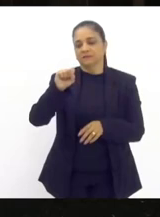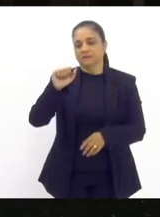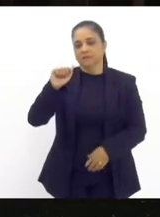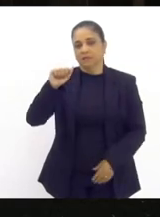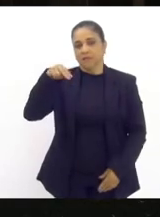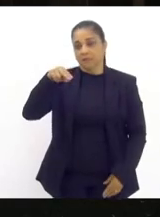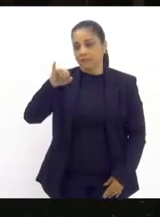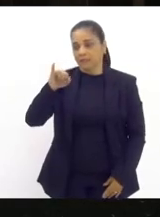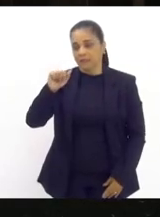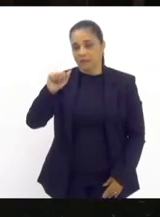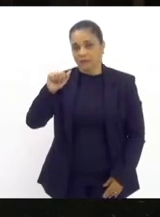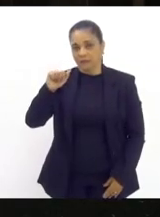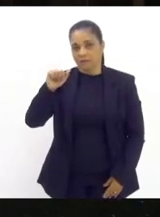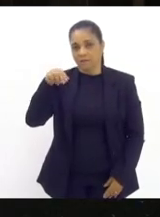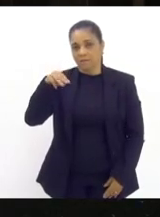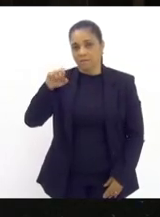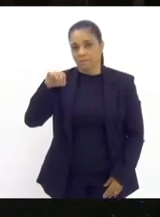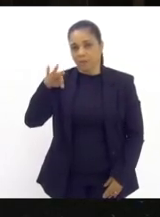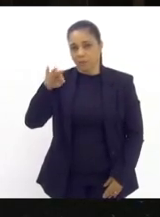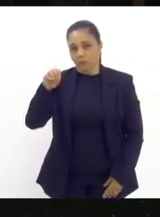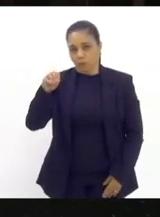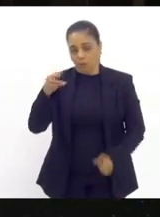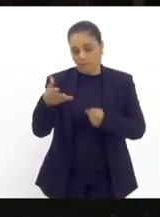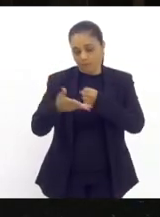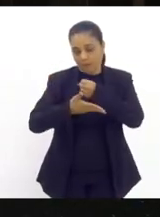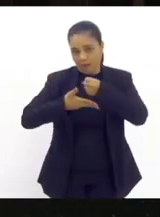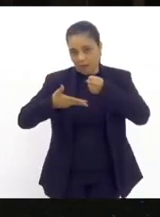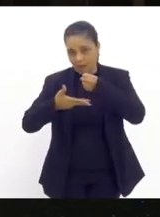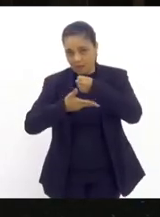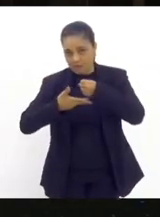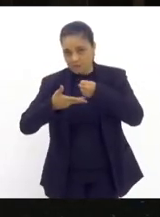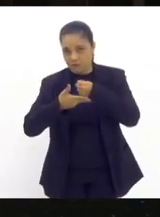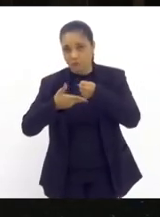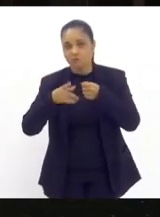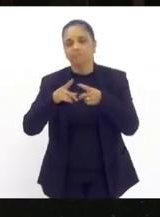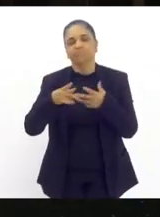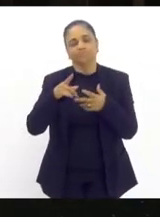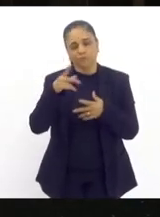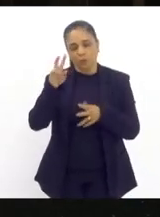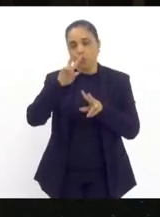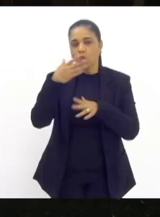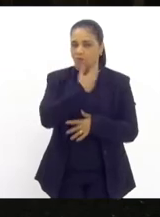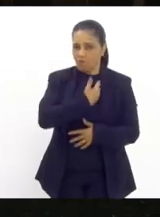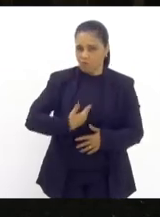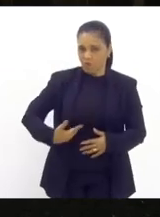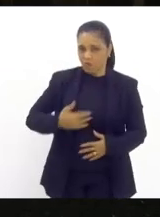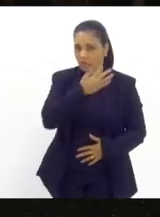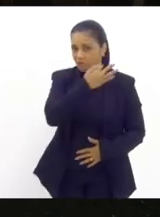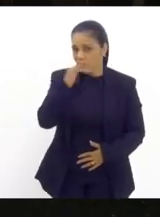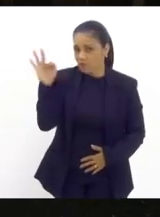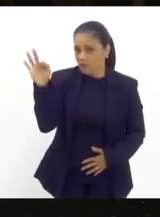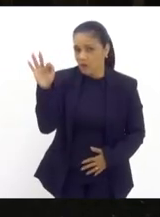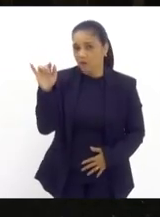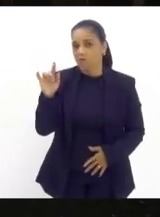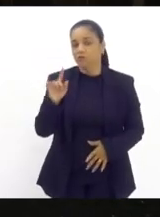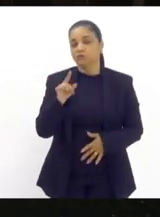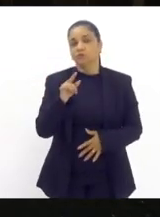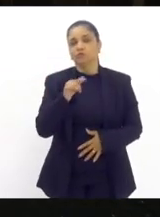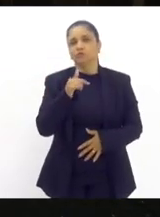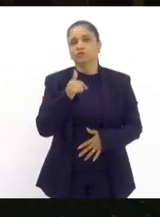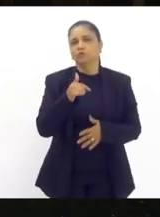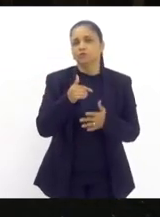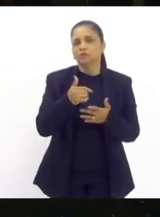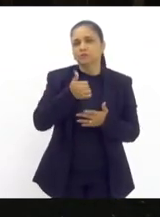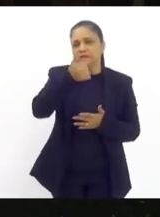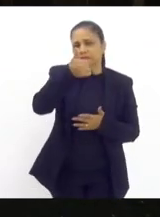de alta relevância Nacional tanto que o governo federal nos seus primeiros 100 dias